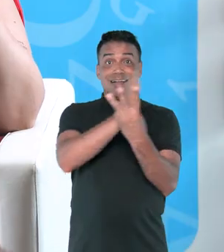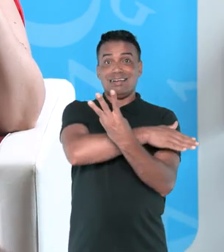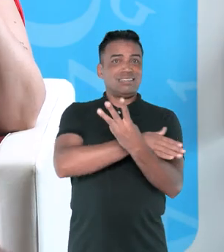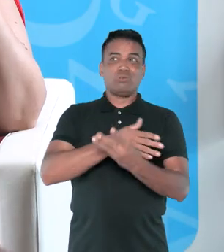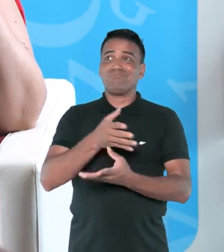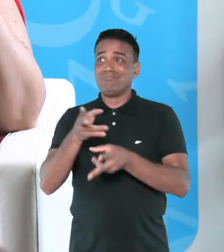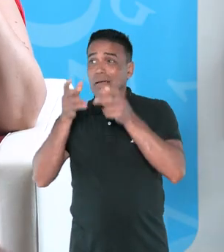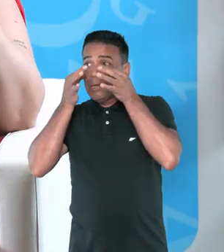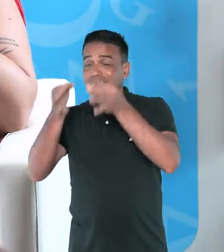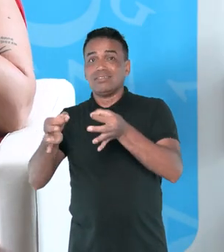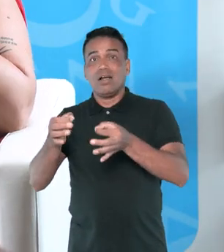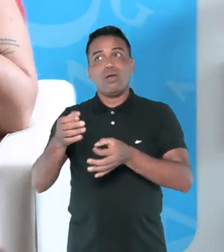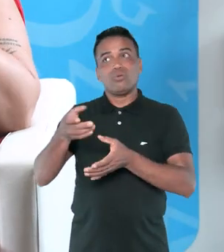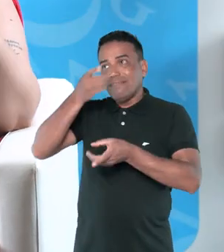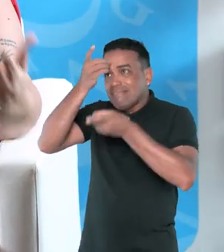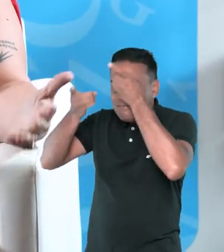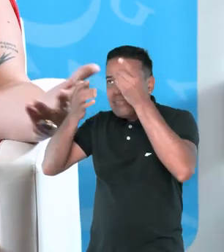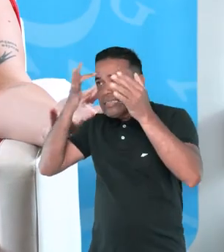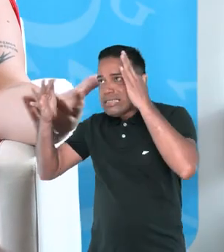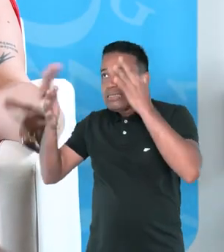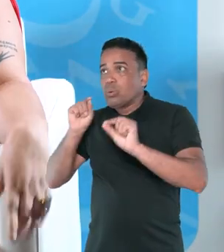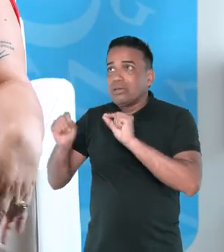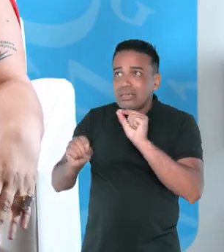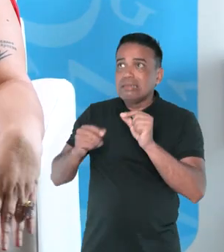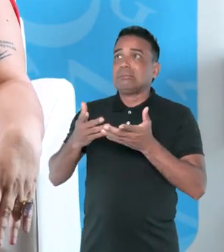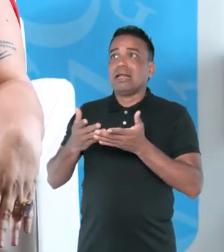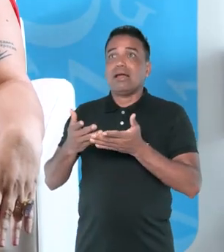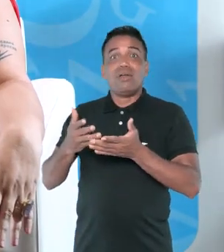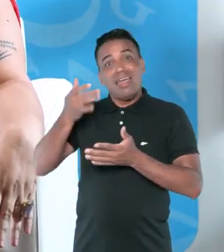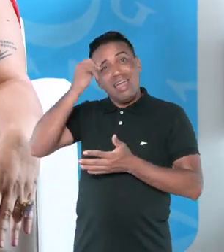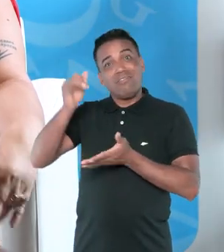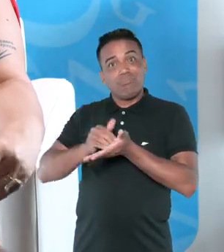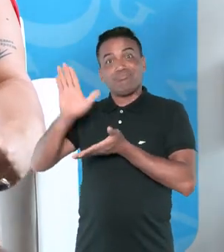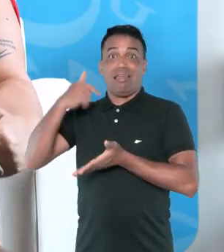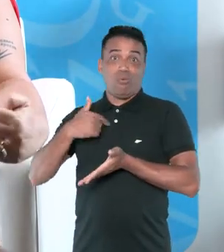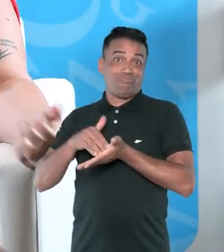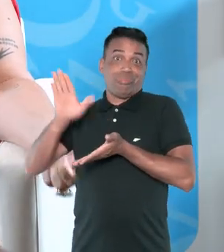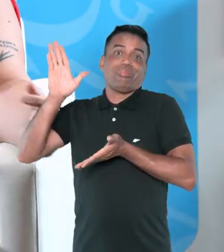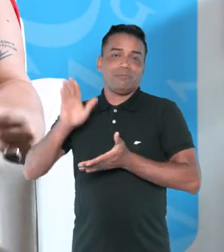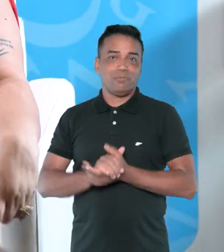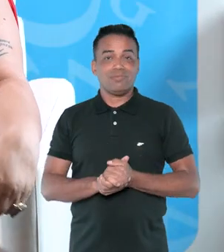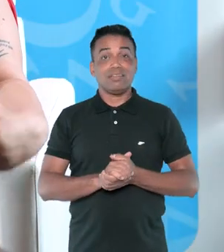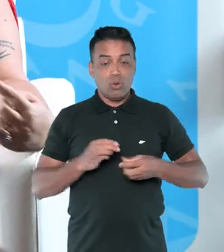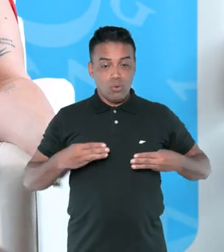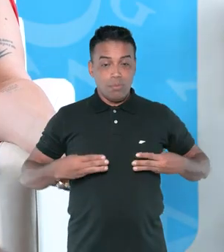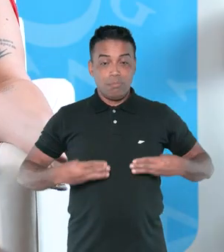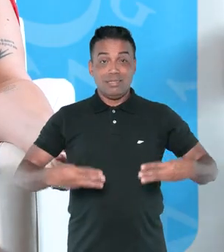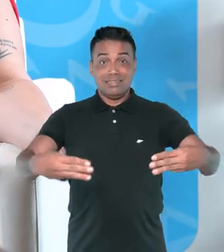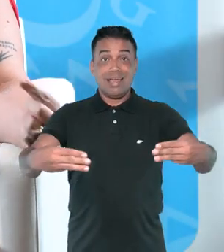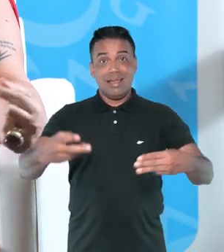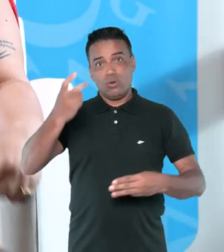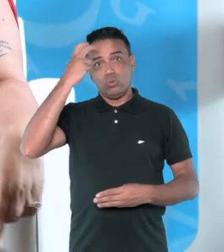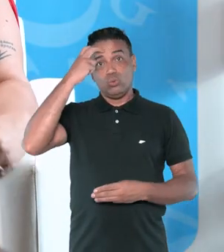que eles falaram, porque eu estava pensando o que é que eu ia inventar em Fortaleza para justificar a minha expulsão. E se o Ministério da Cultura ia pedir